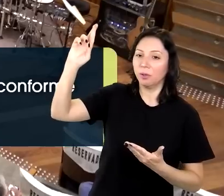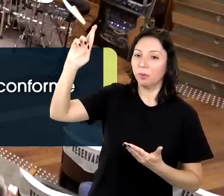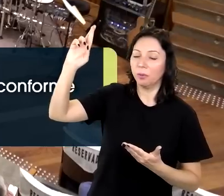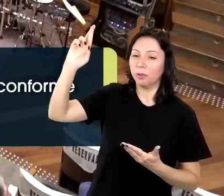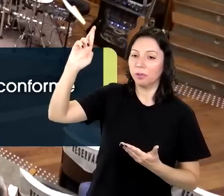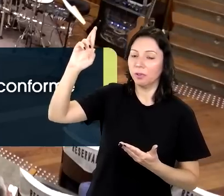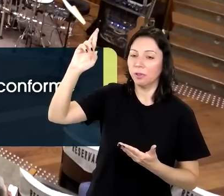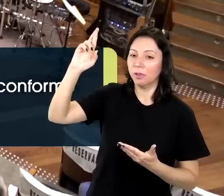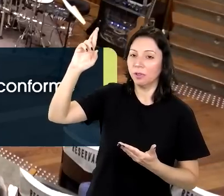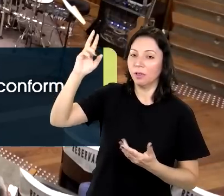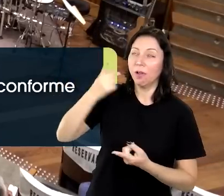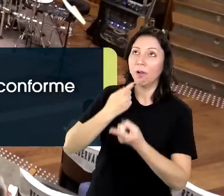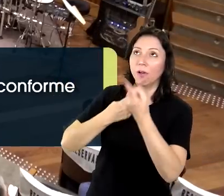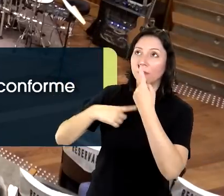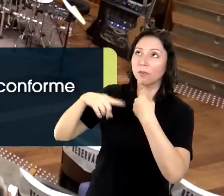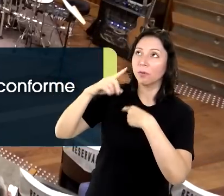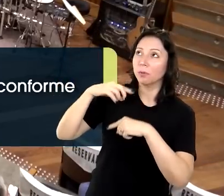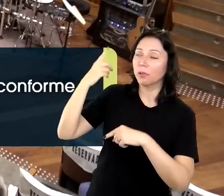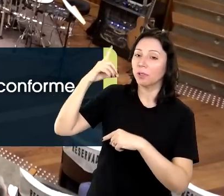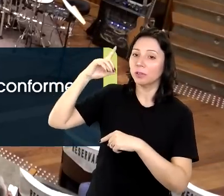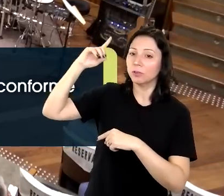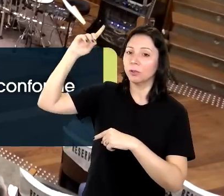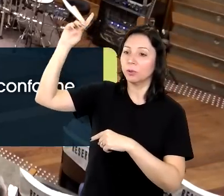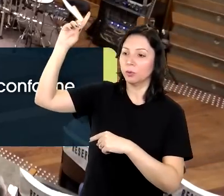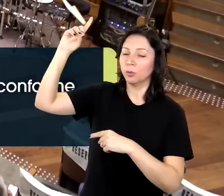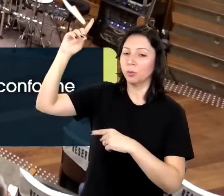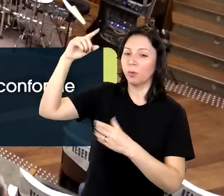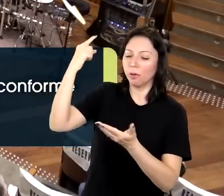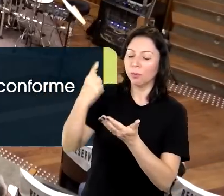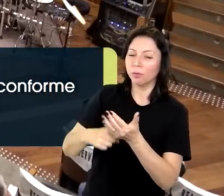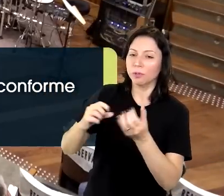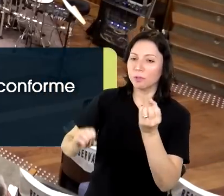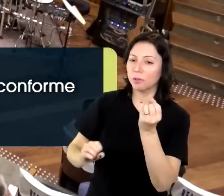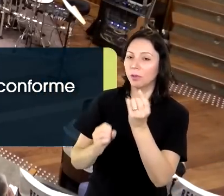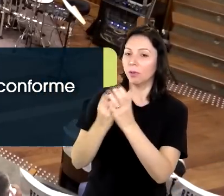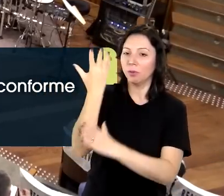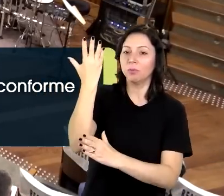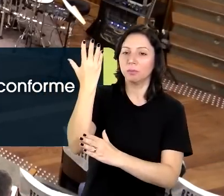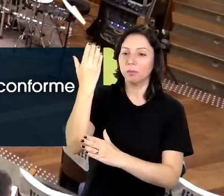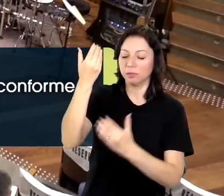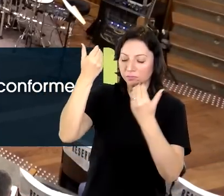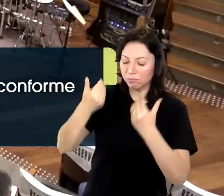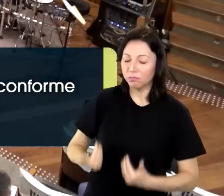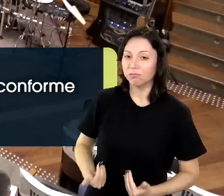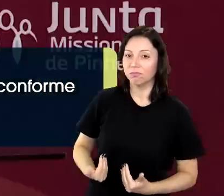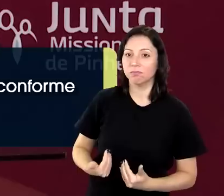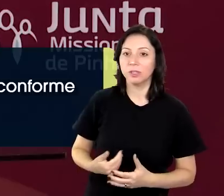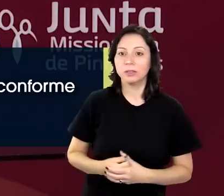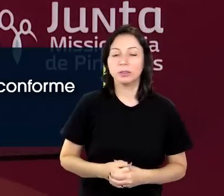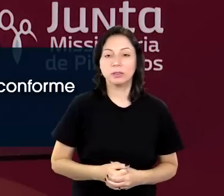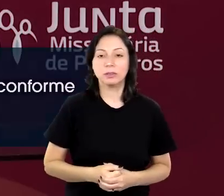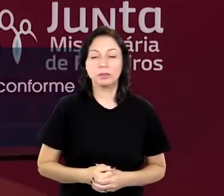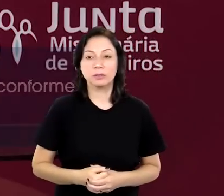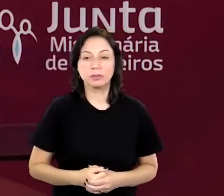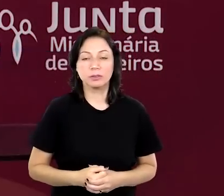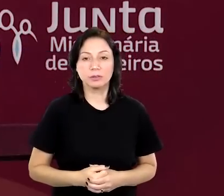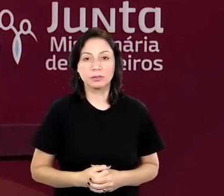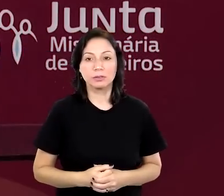cumpra em mim conforme a tua palavra. E o anjo se ausentou dela. três